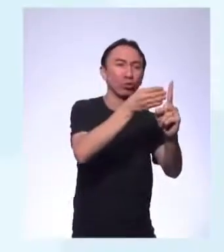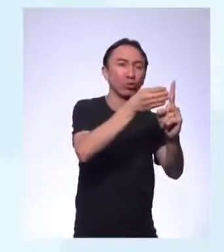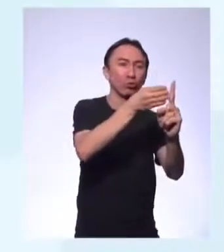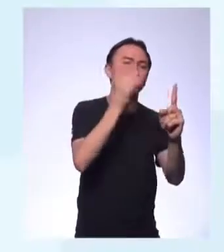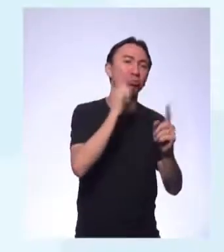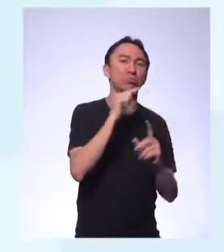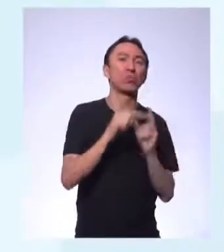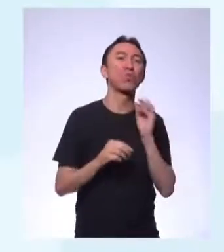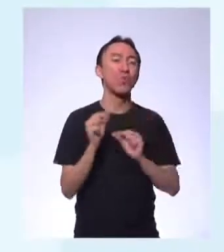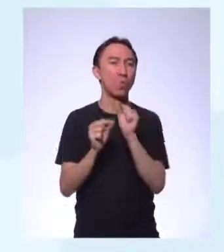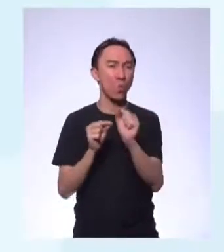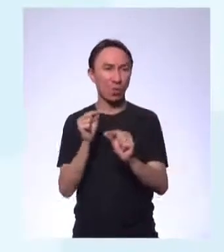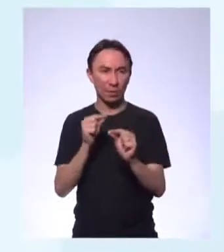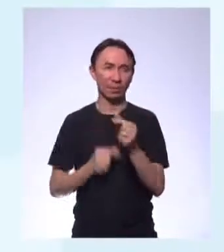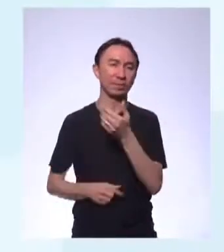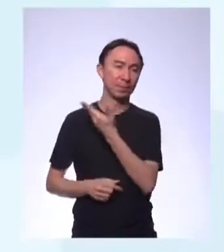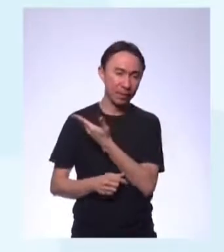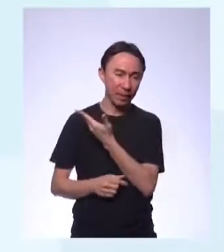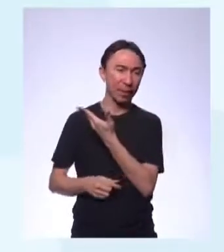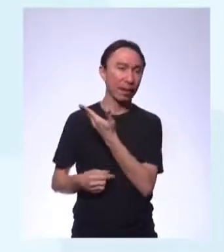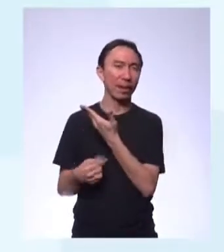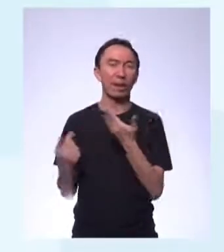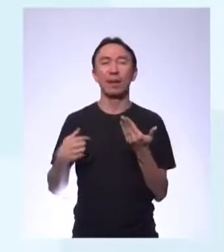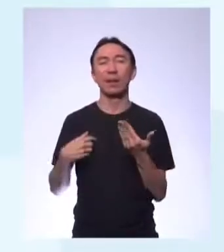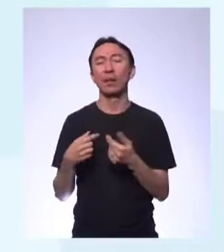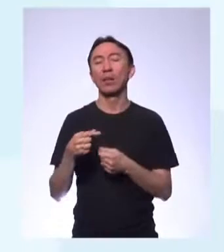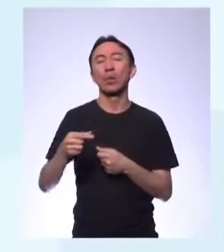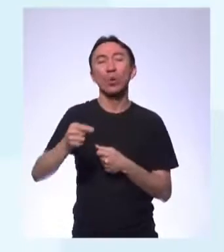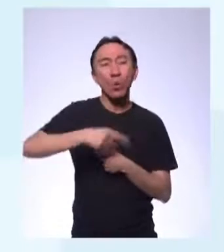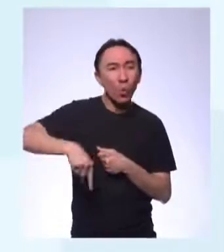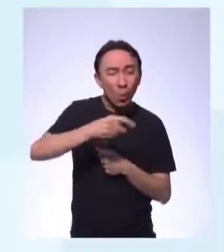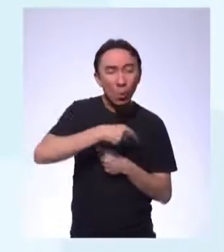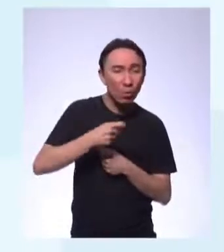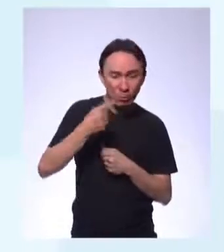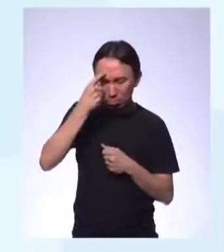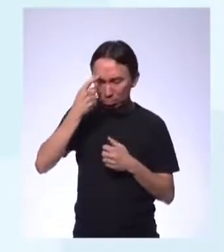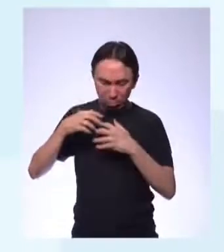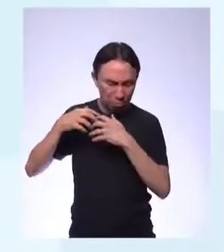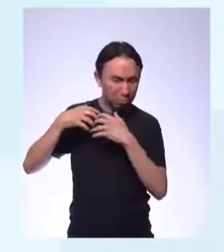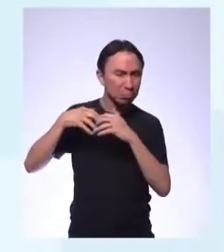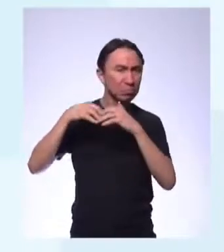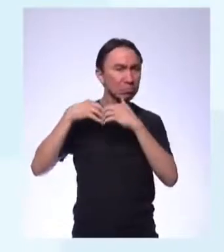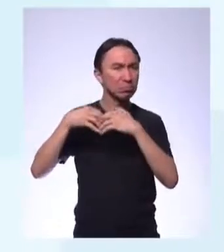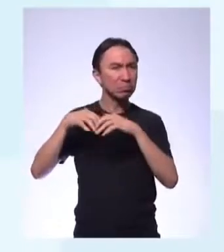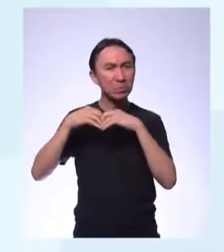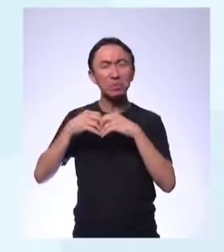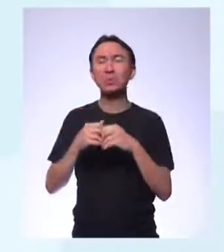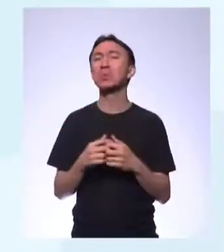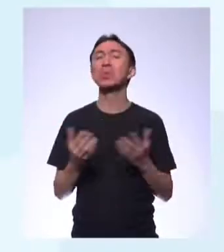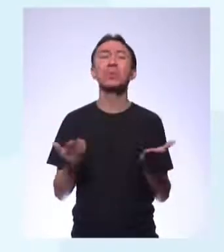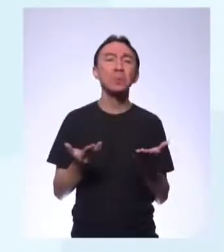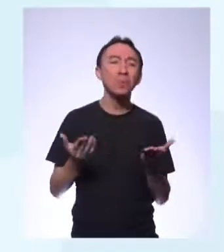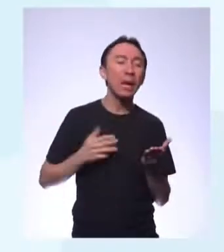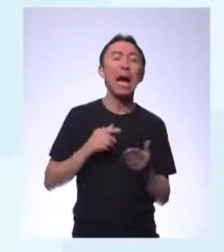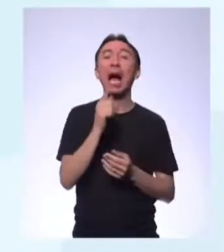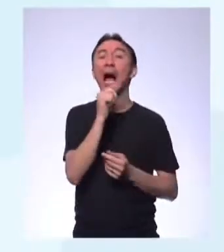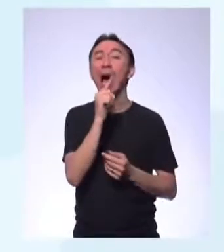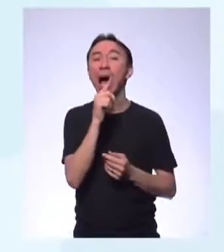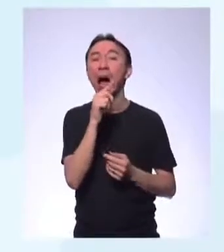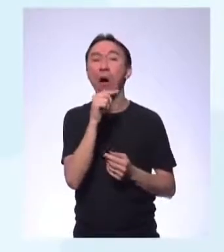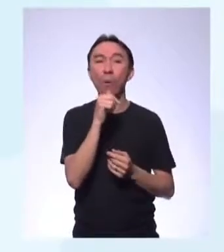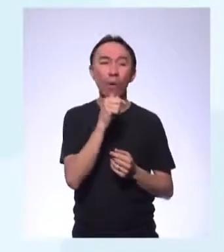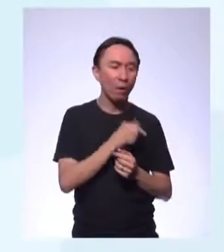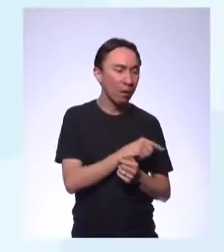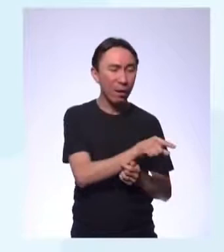é refletir sobre a situação das atuais, né, unidades de conservação e das